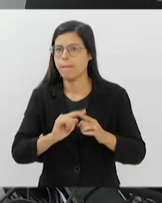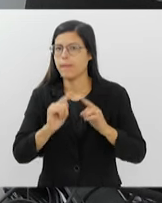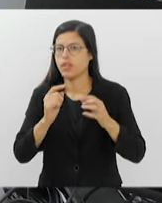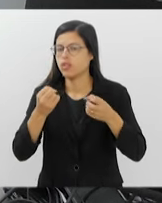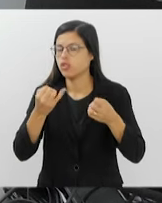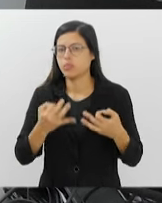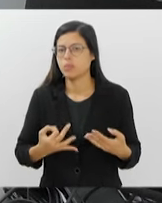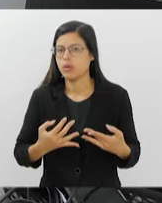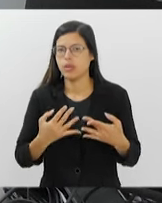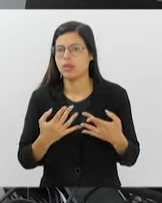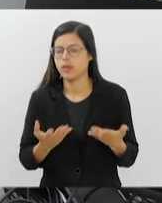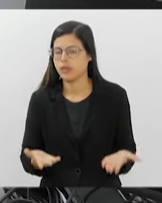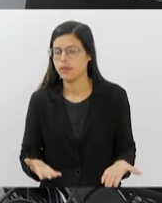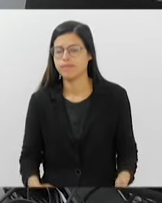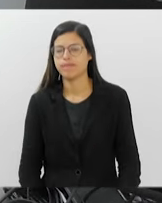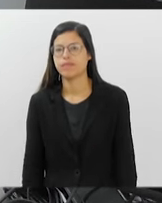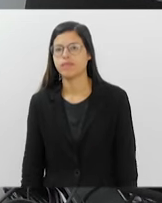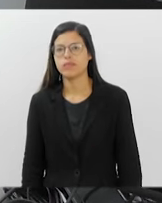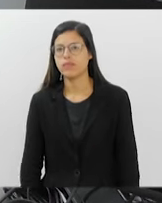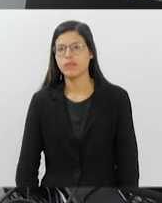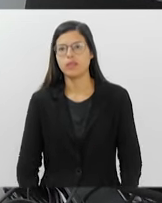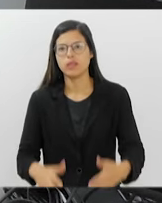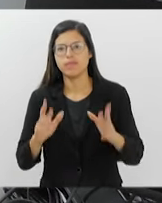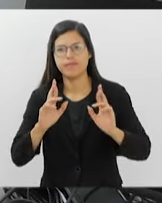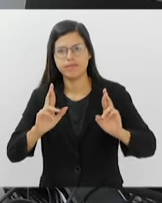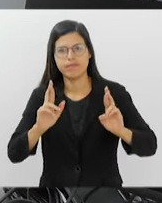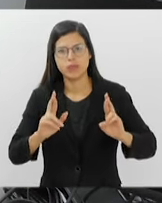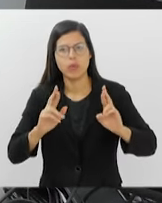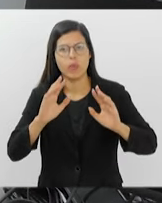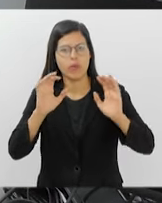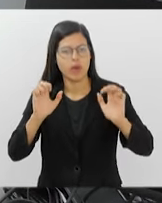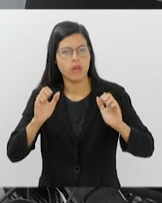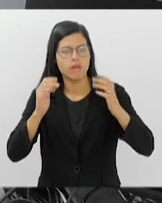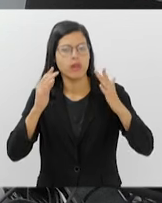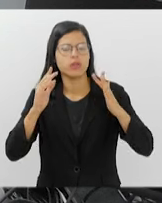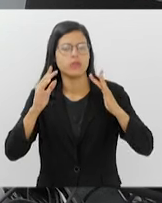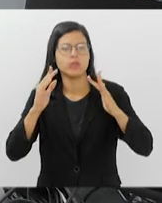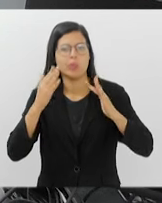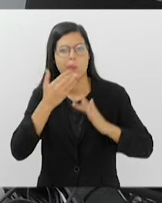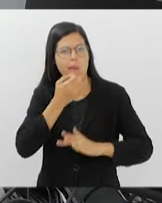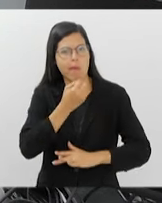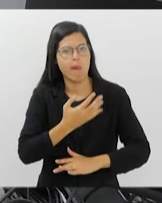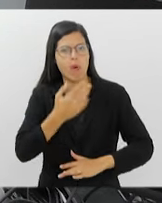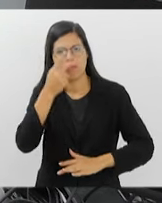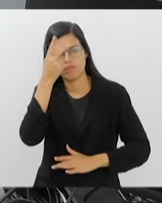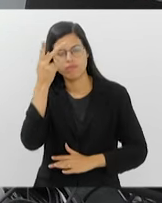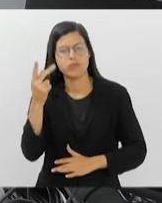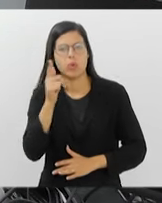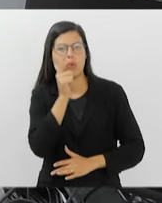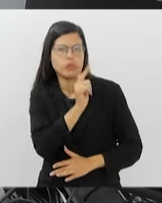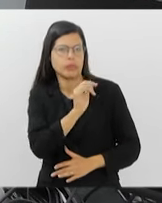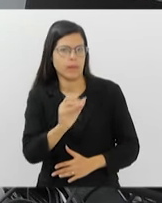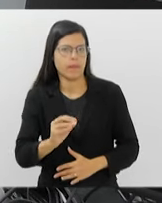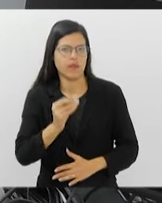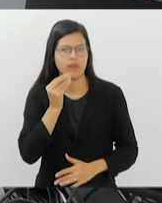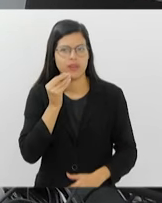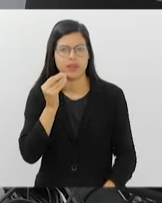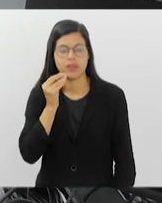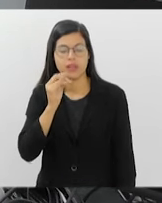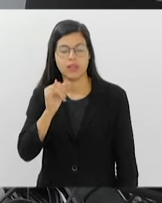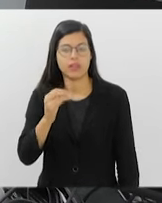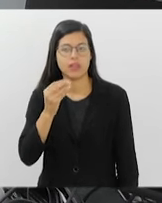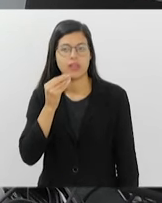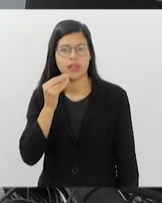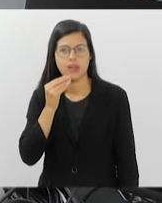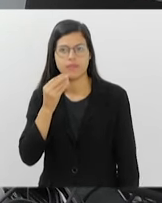desejamos que o evento seja um evento de sucesso que as pessoas que vão possam curtir da melhor maneira possível é claro que a gente tá aqui